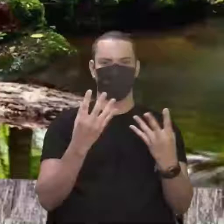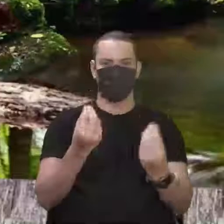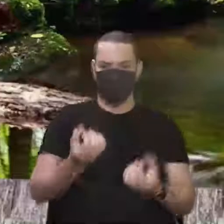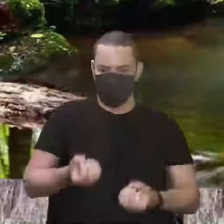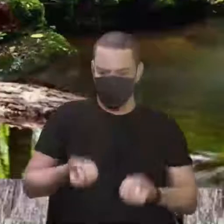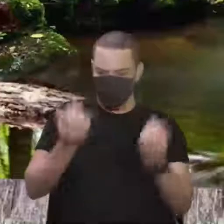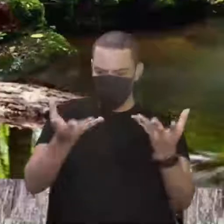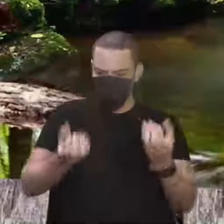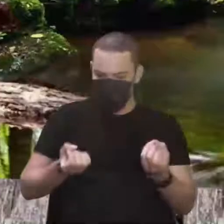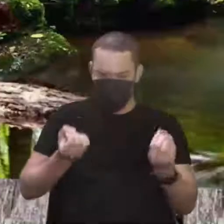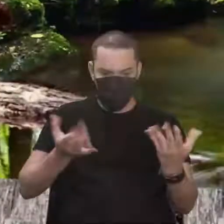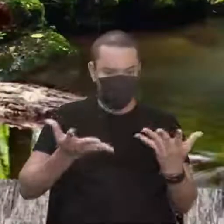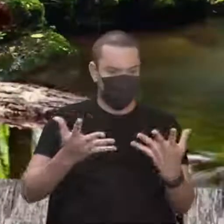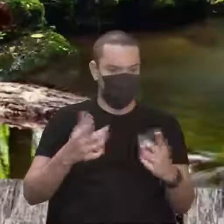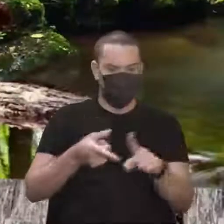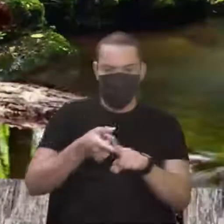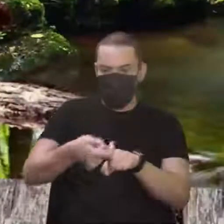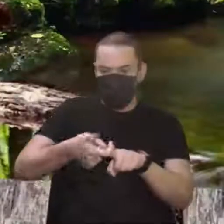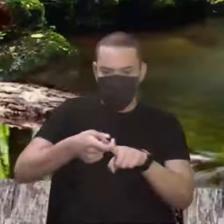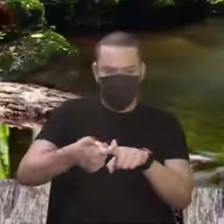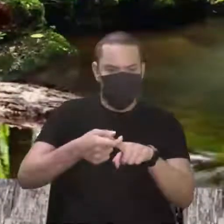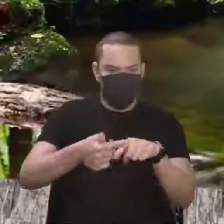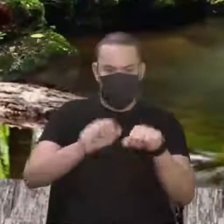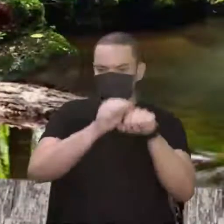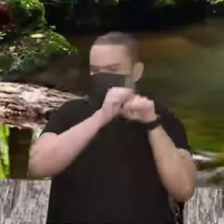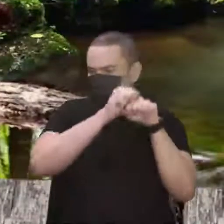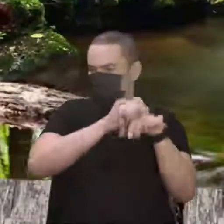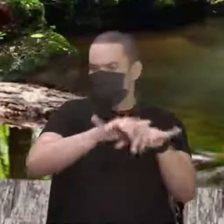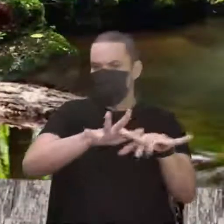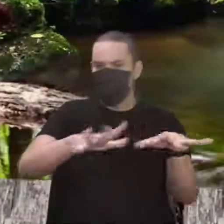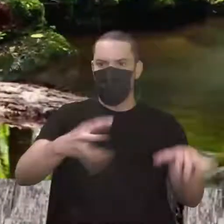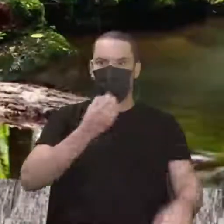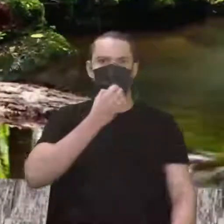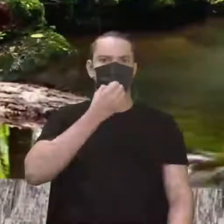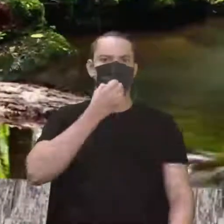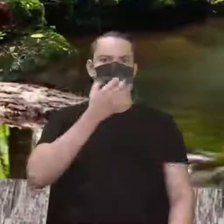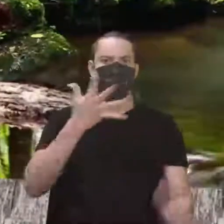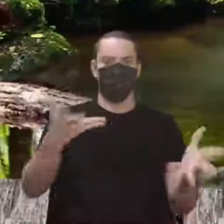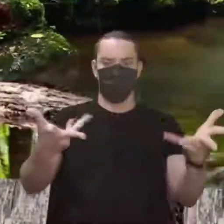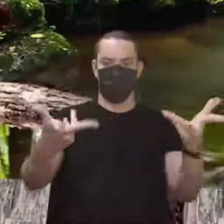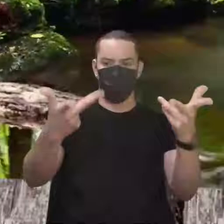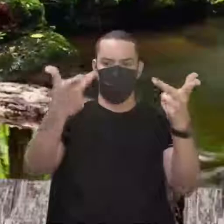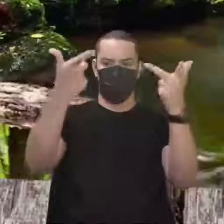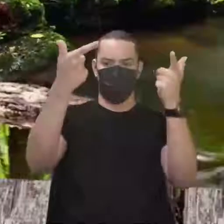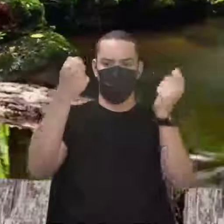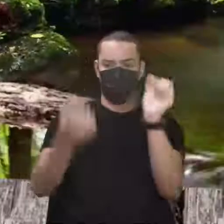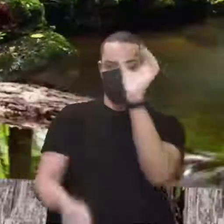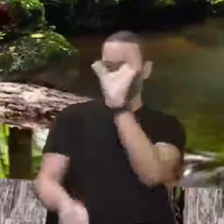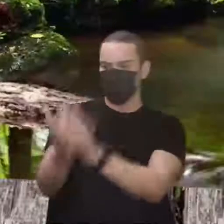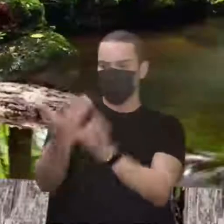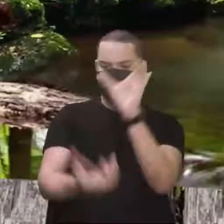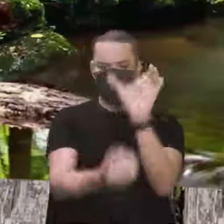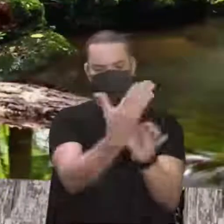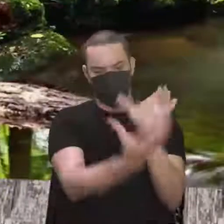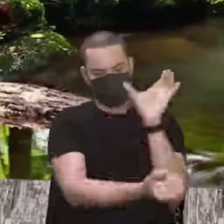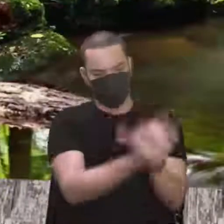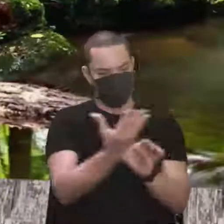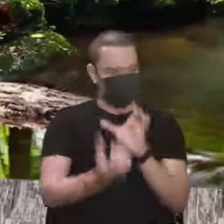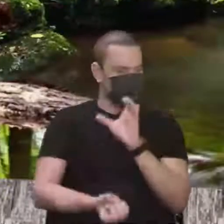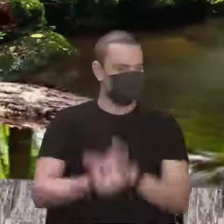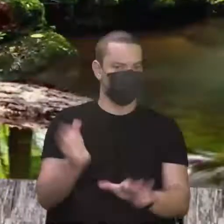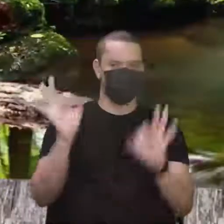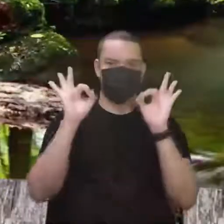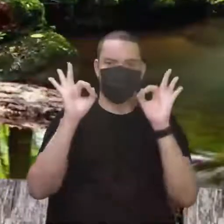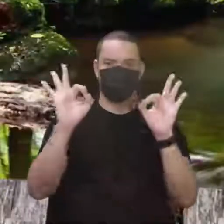produção está muito boa, tá? Os grãos estão excelentes, de bons tamanhos, de boa qualidade, alta produtividade. E